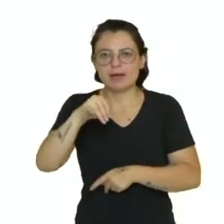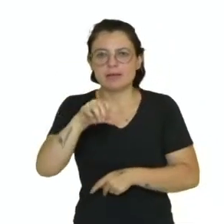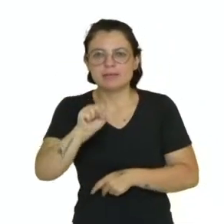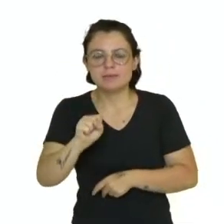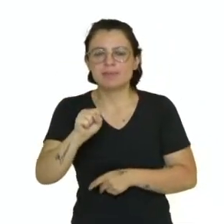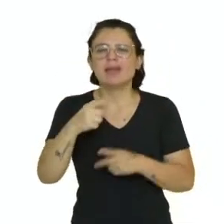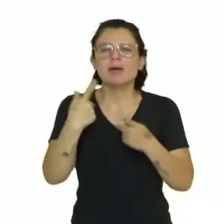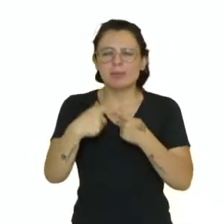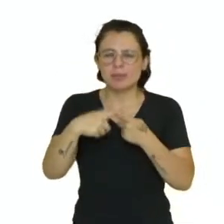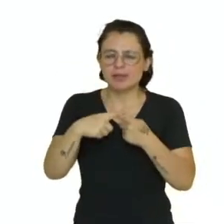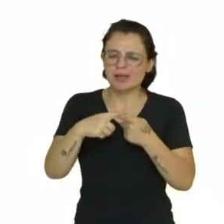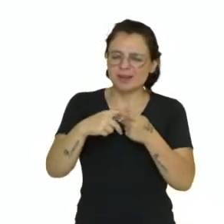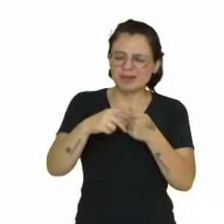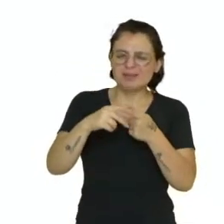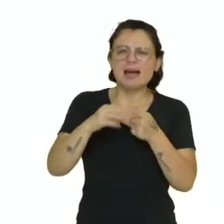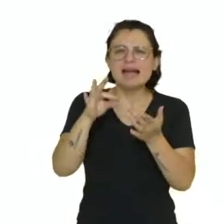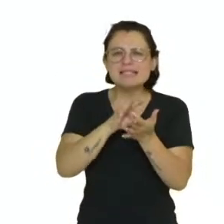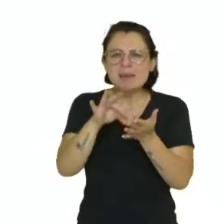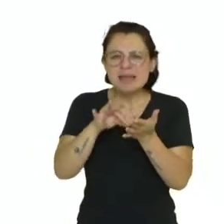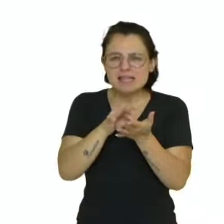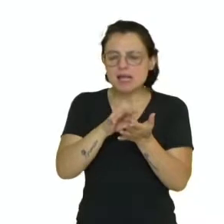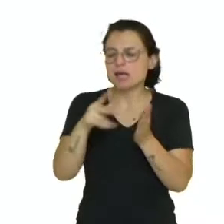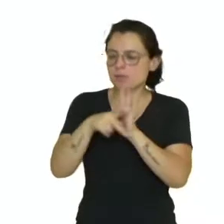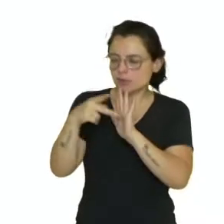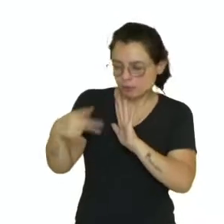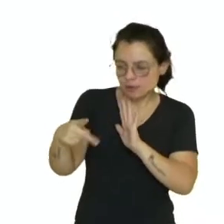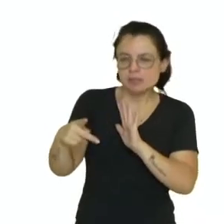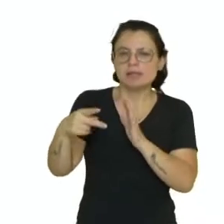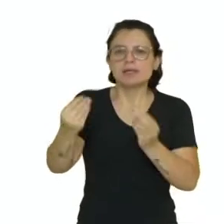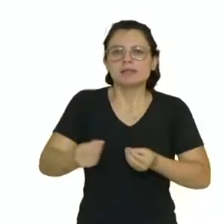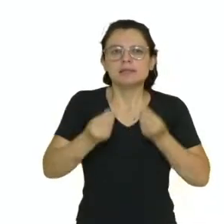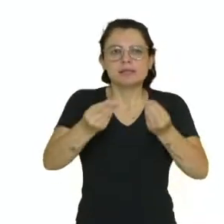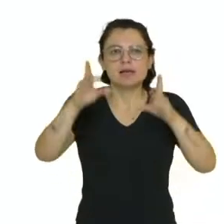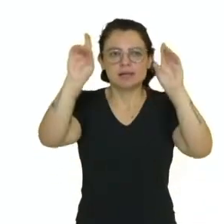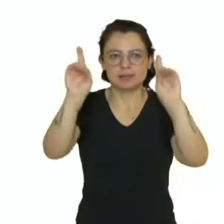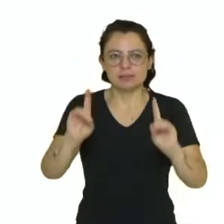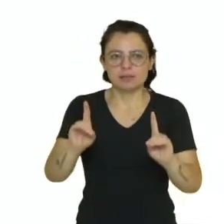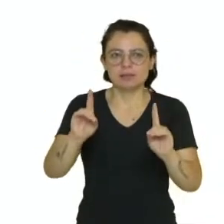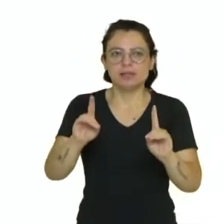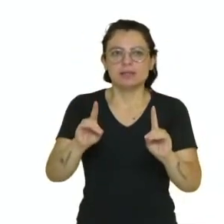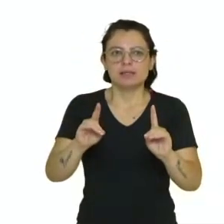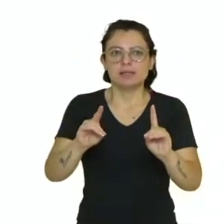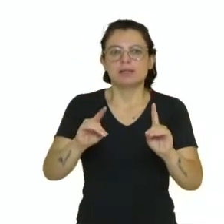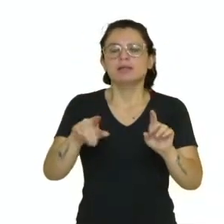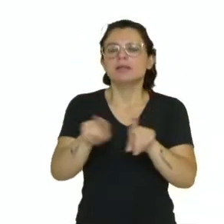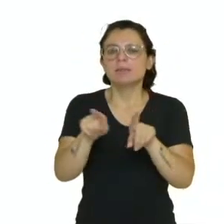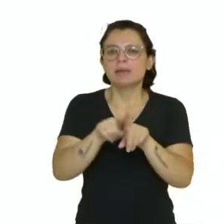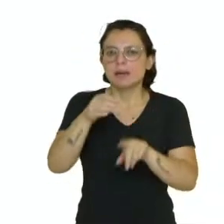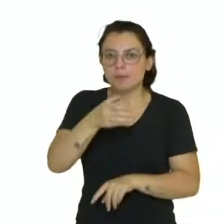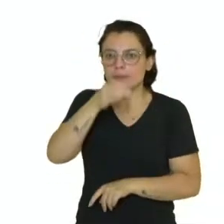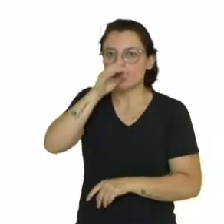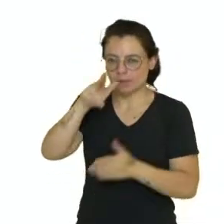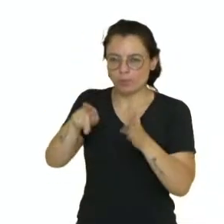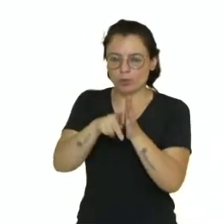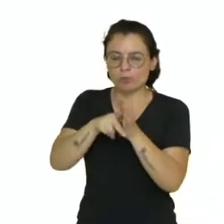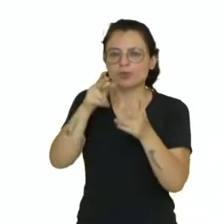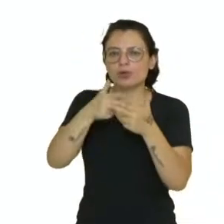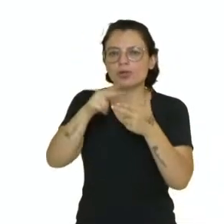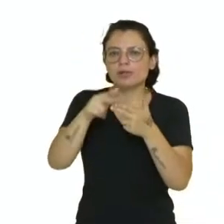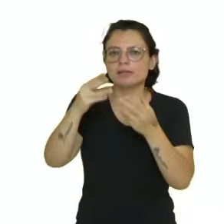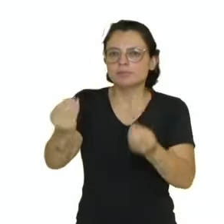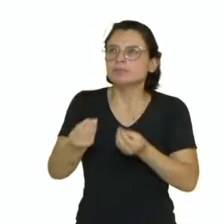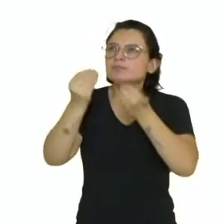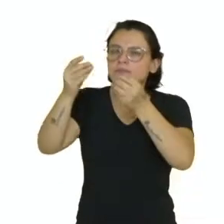aos deuses e as bebidas com chocolate servidas em cerimônias sagradas. Achados